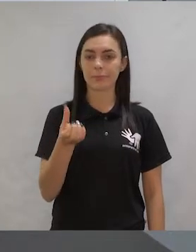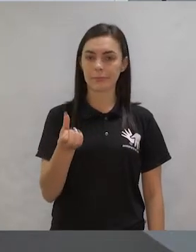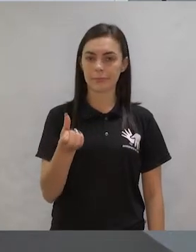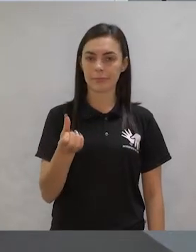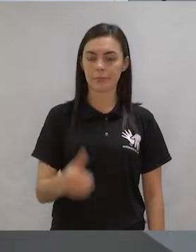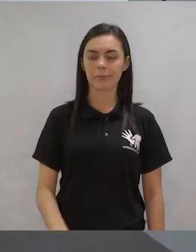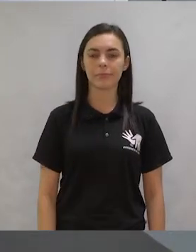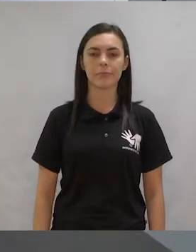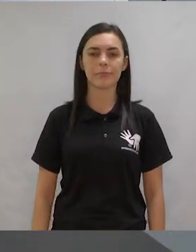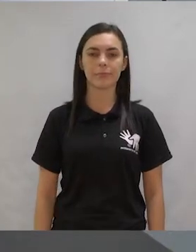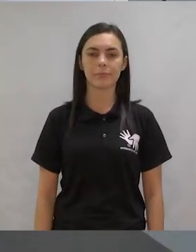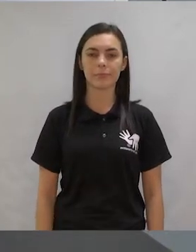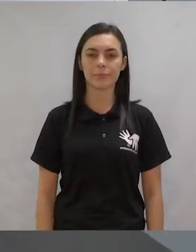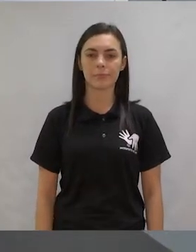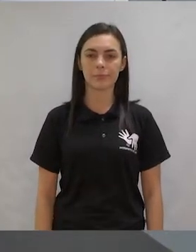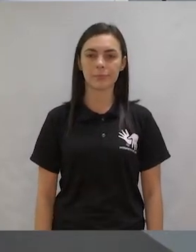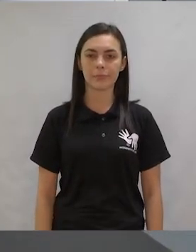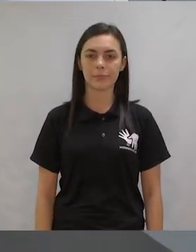menos 6.